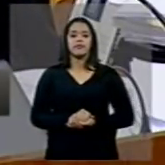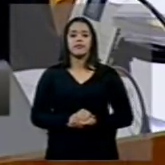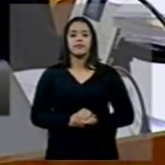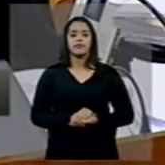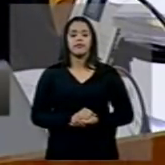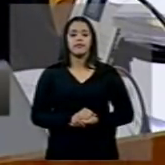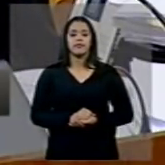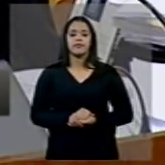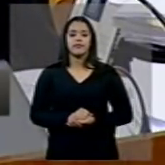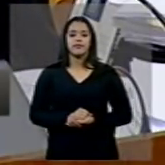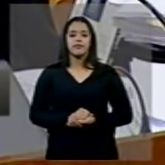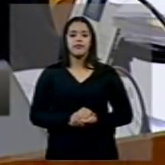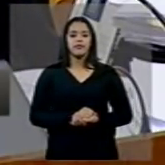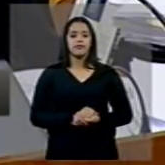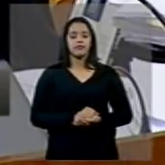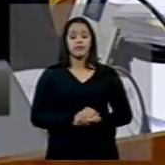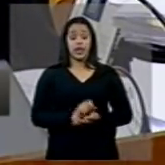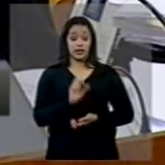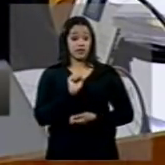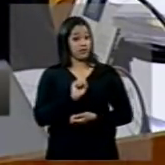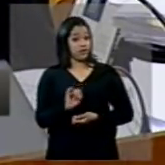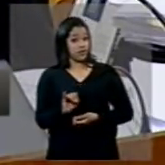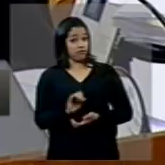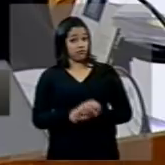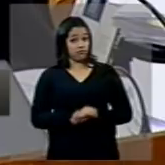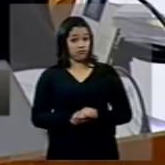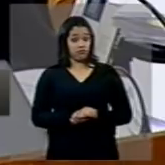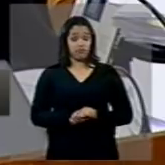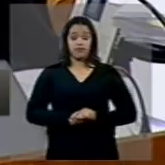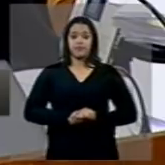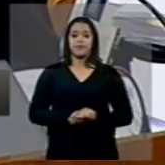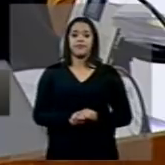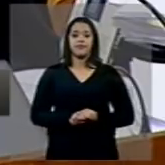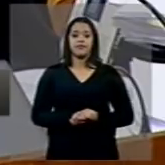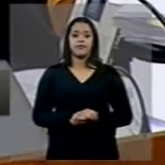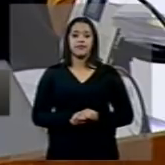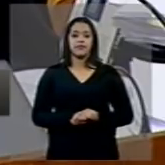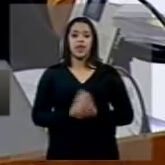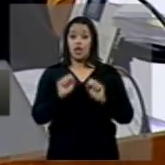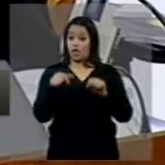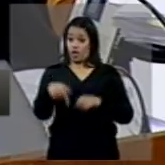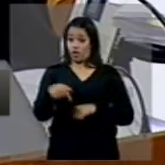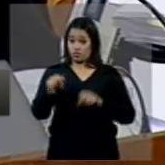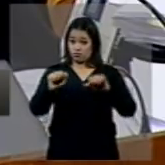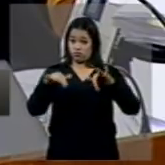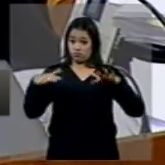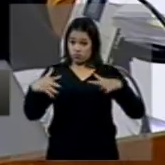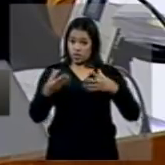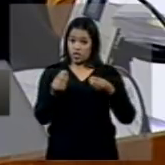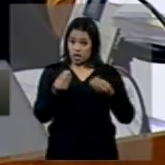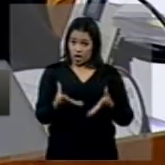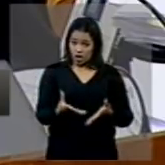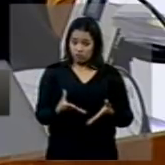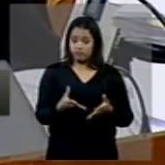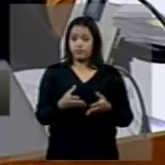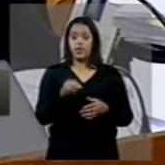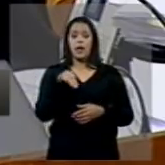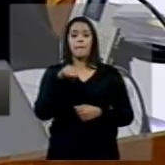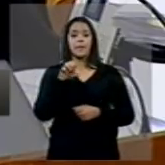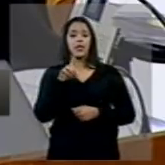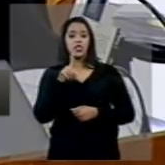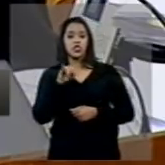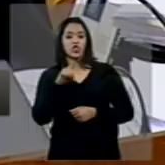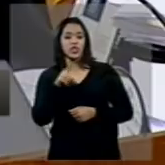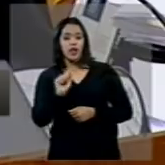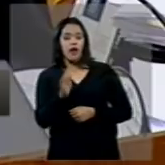Se, eventualmente, se o plenário conceder uma medida cautelar nesse